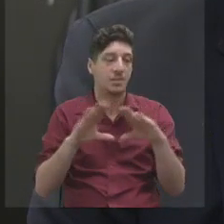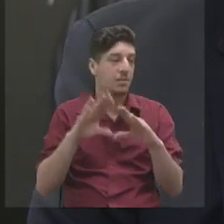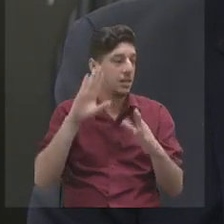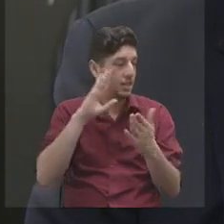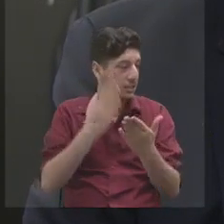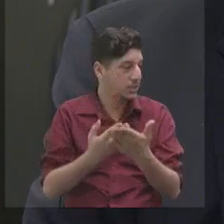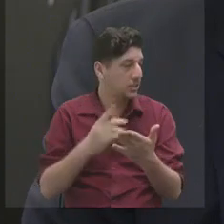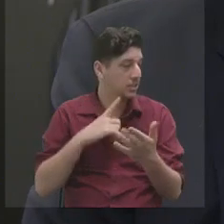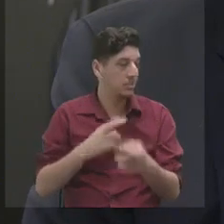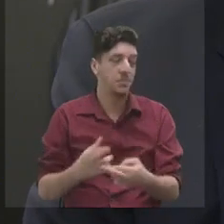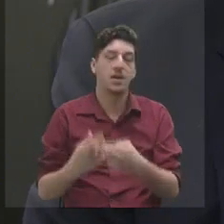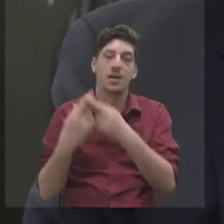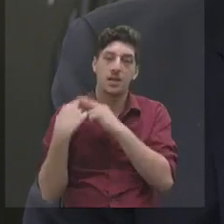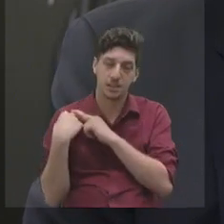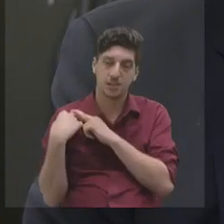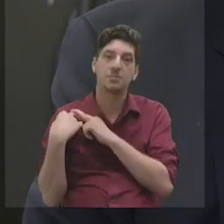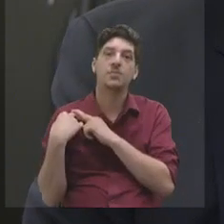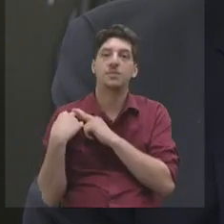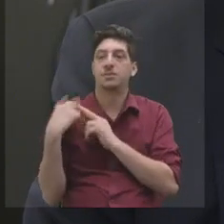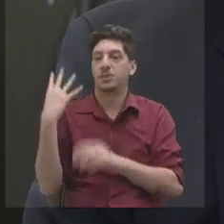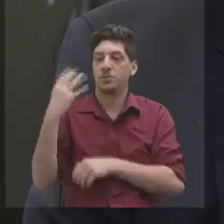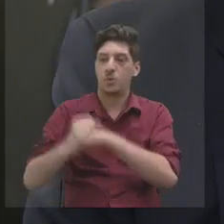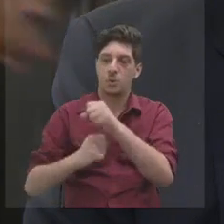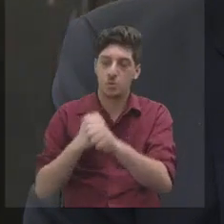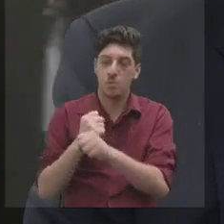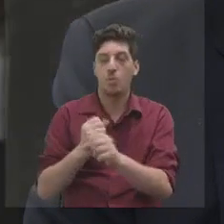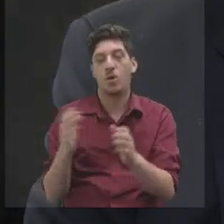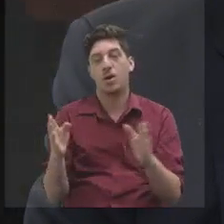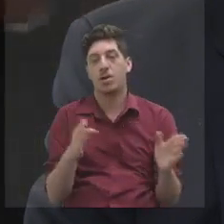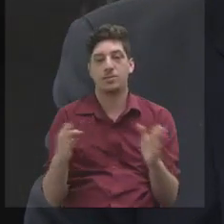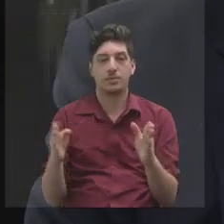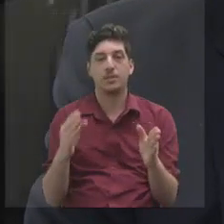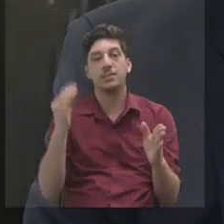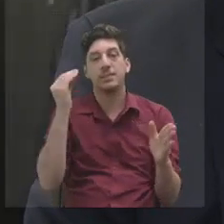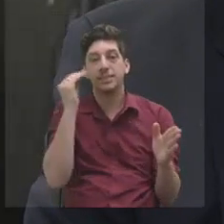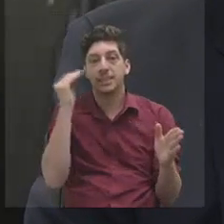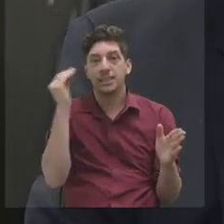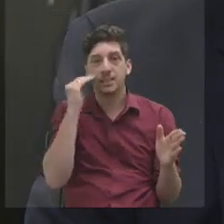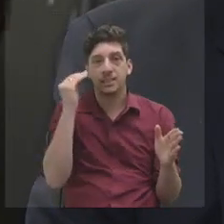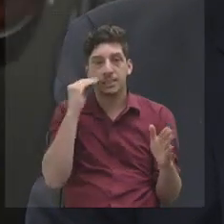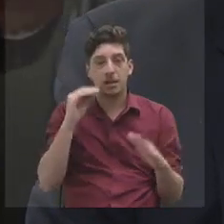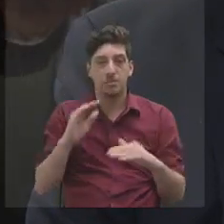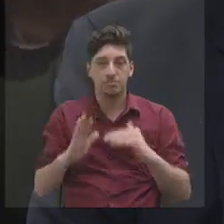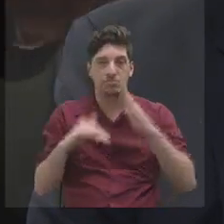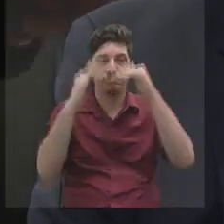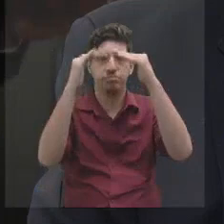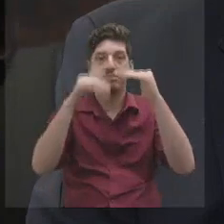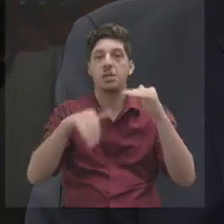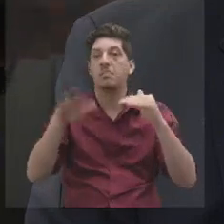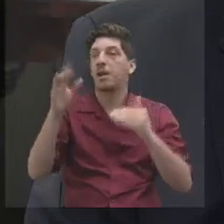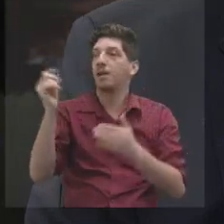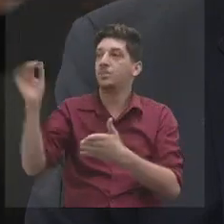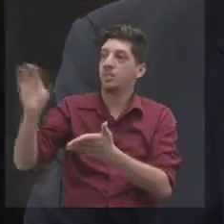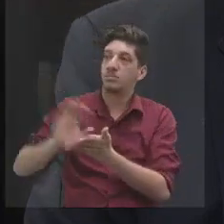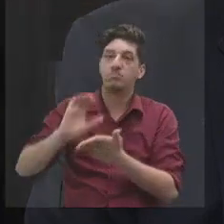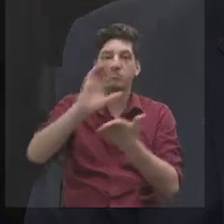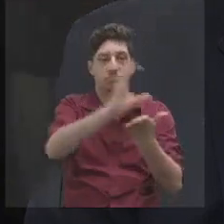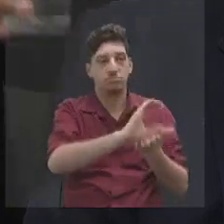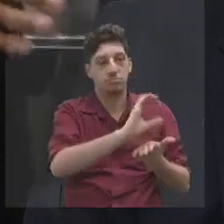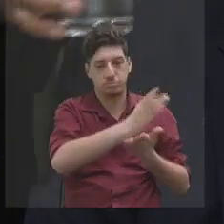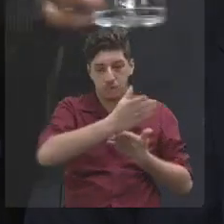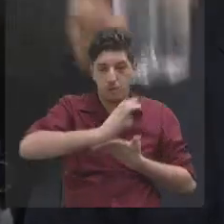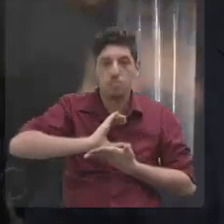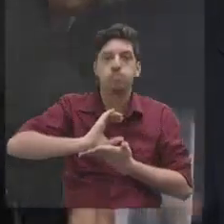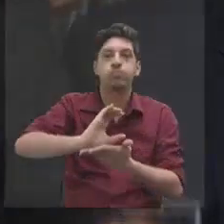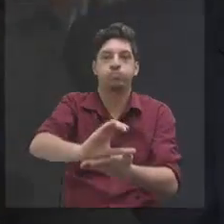responsabilidade nesses próximos quatro anos de tentar alavancar o maior número de recursos possíveis para